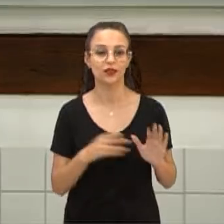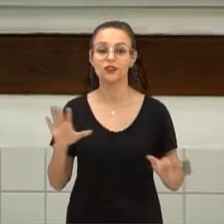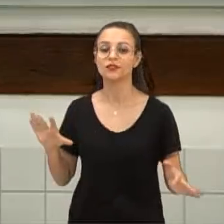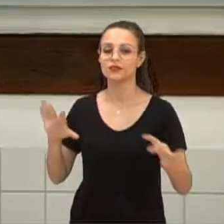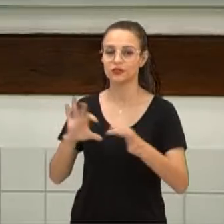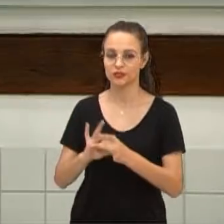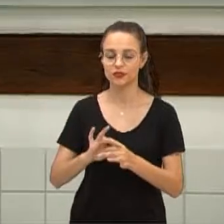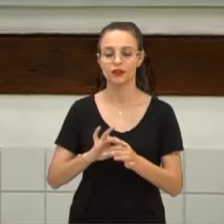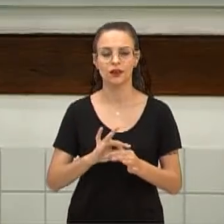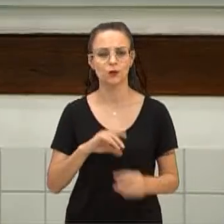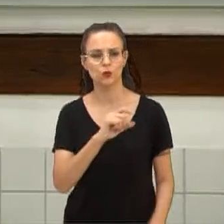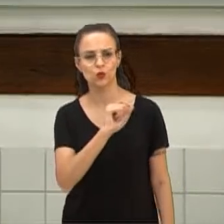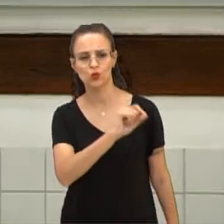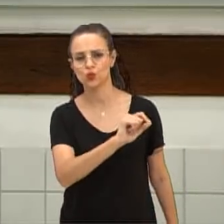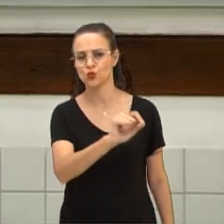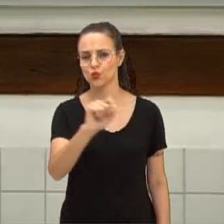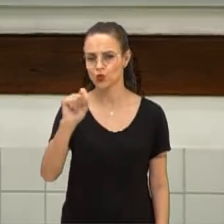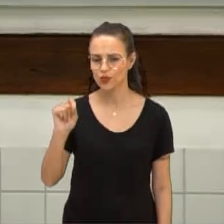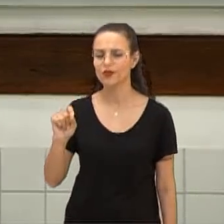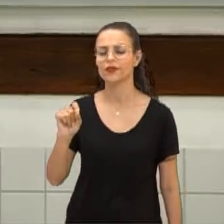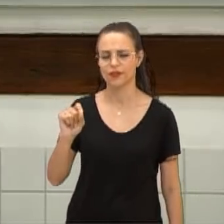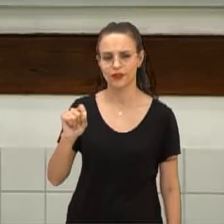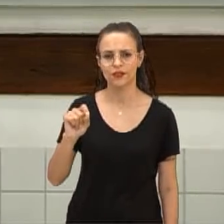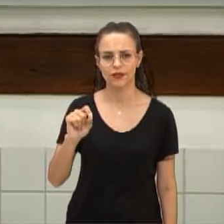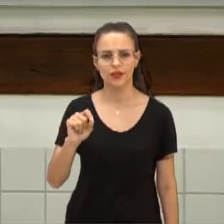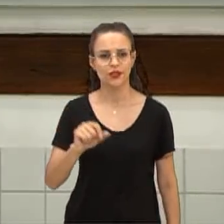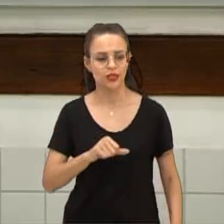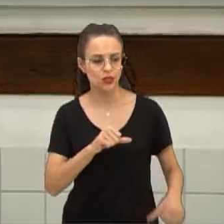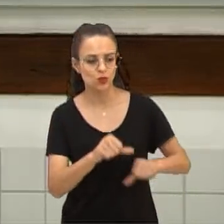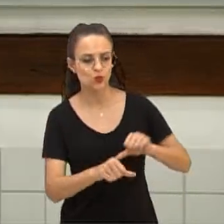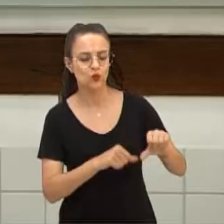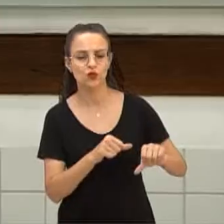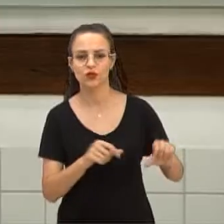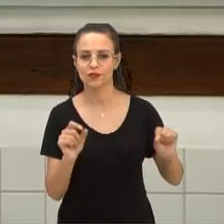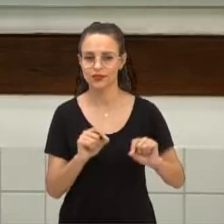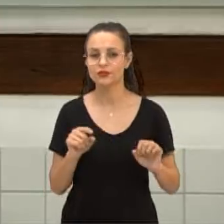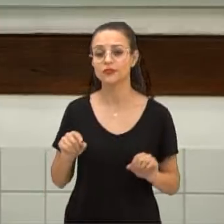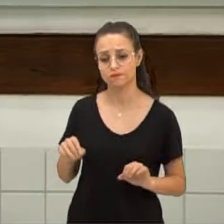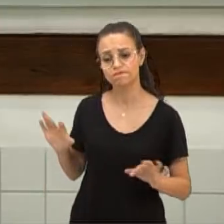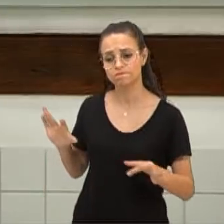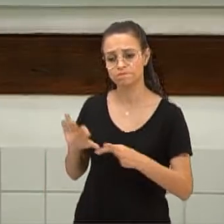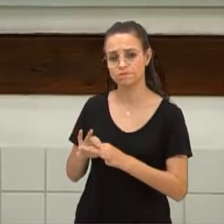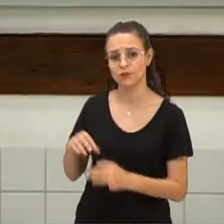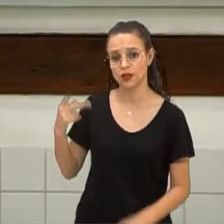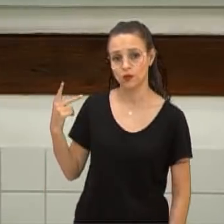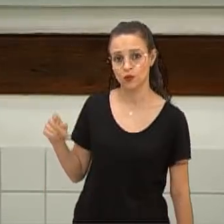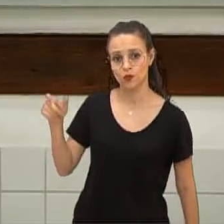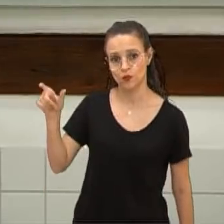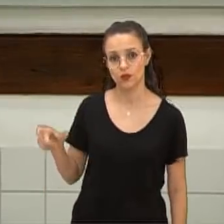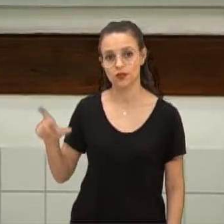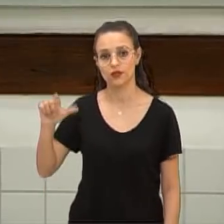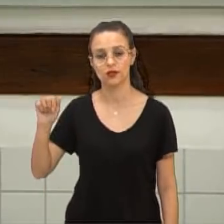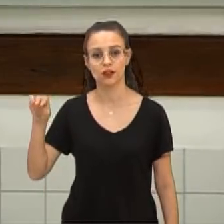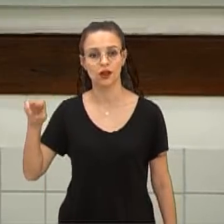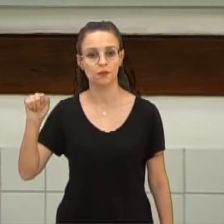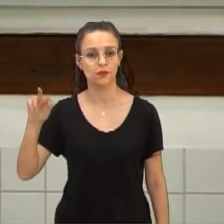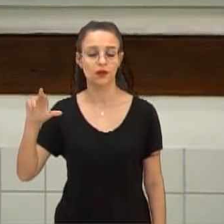que as espécies, quebrava as espécies imutáveis, e segundo esse pesquisador, a utilização constante daquele